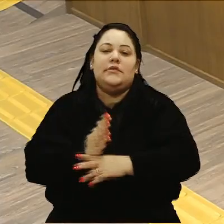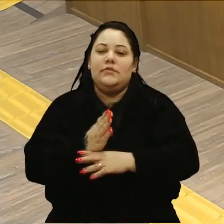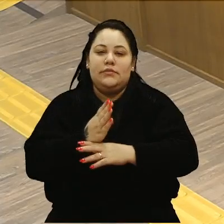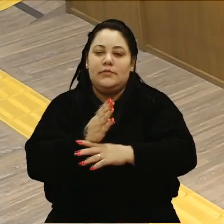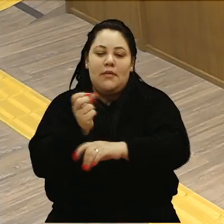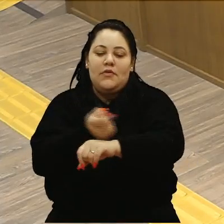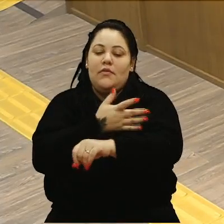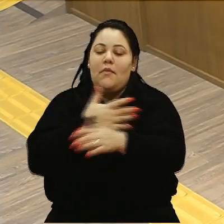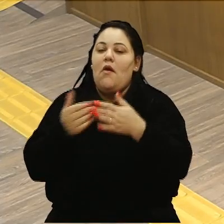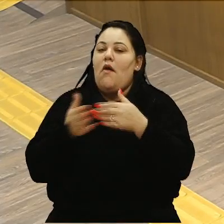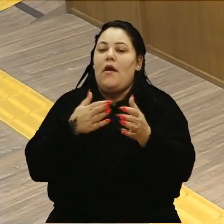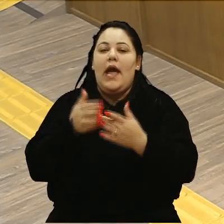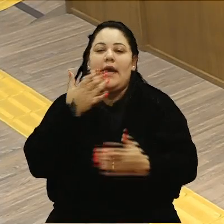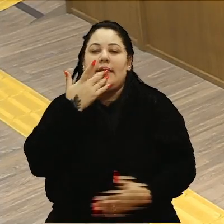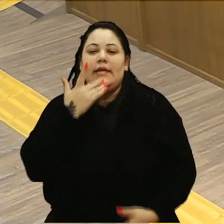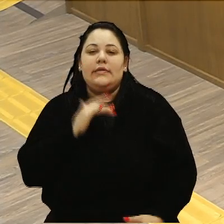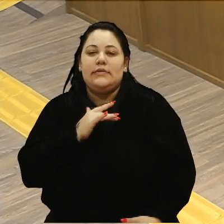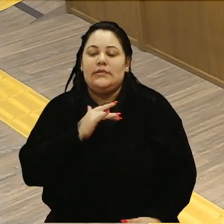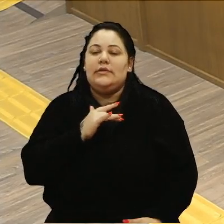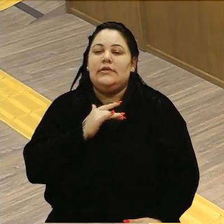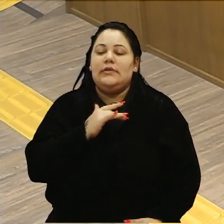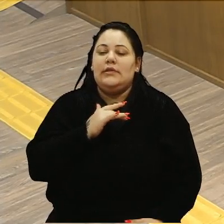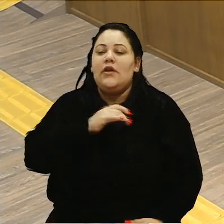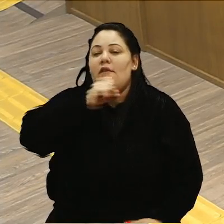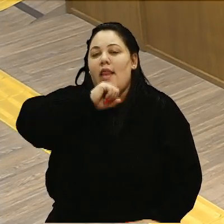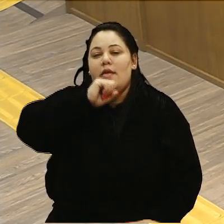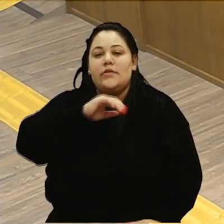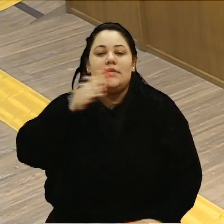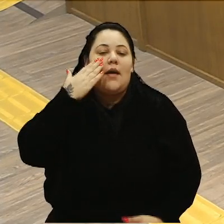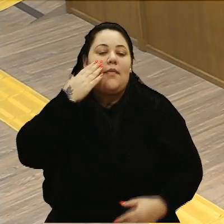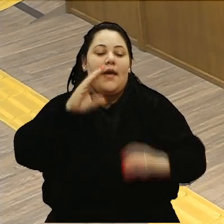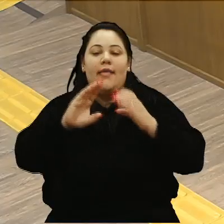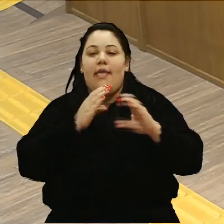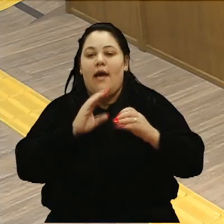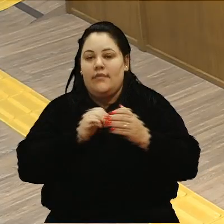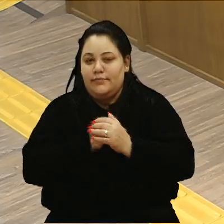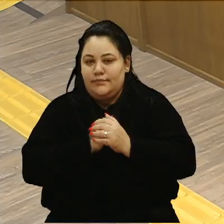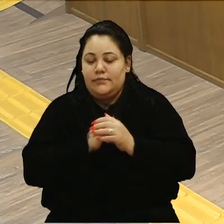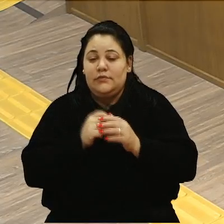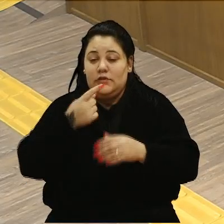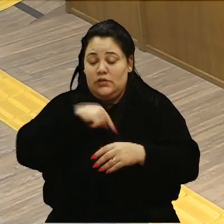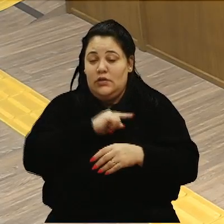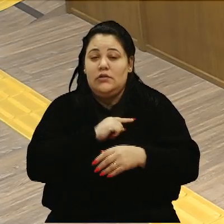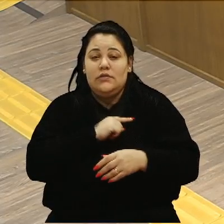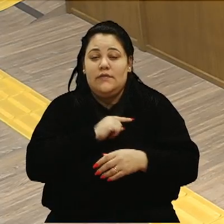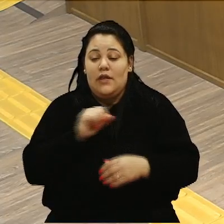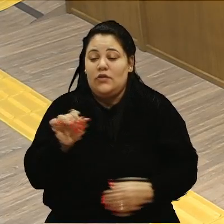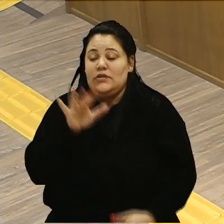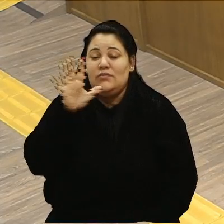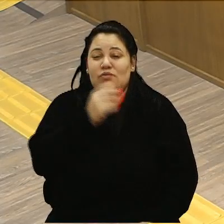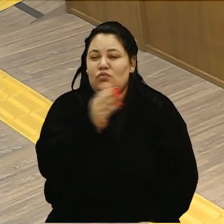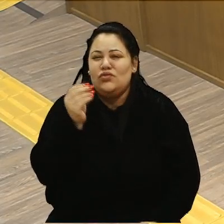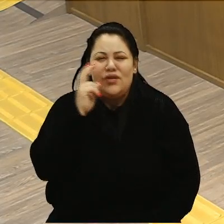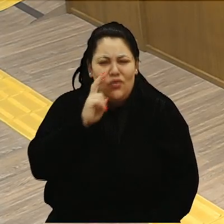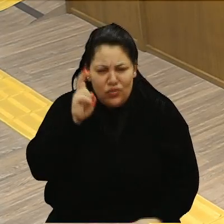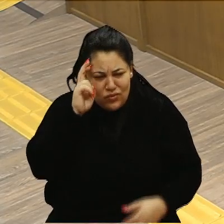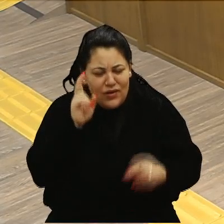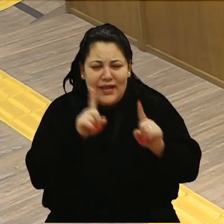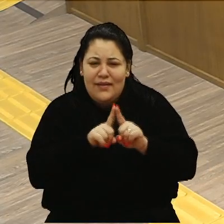mais idoso, sabe cantar de ponta a ponta o hino rio-grandense. E nós valorizamos tantas culturas,